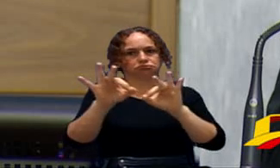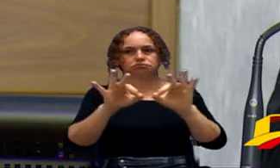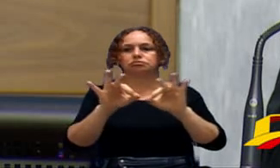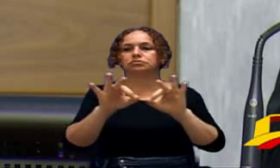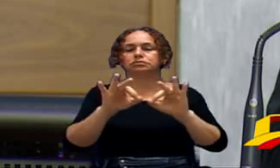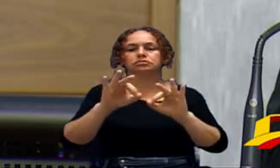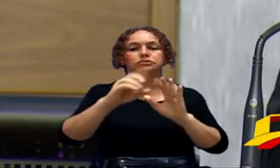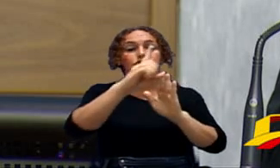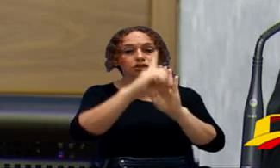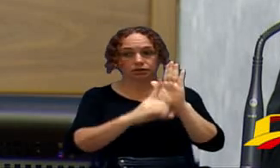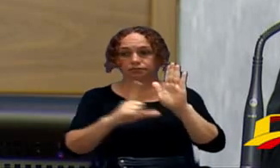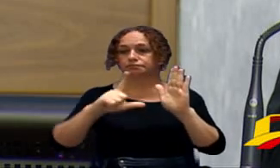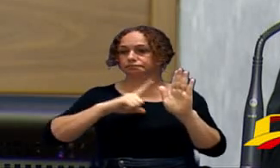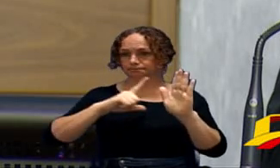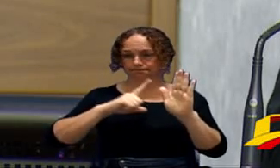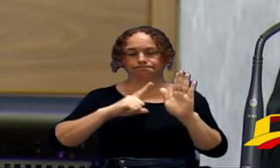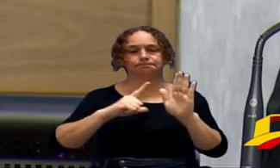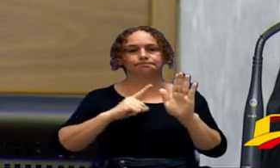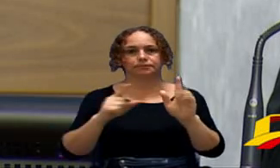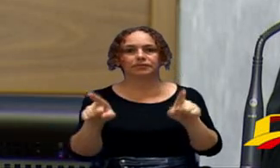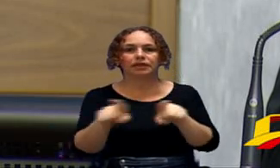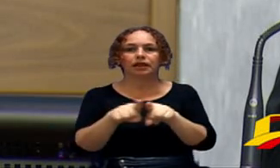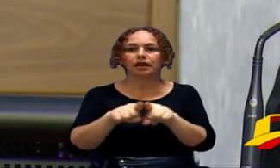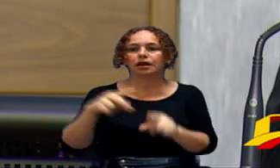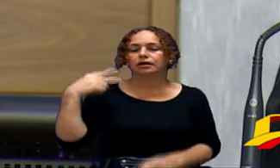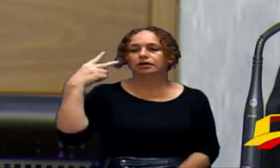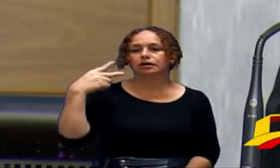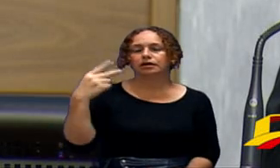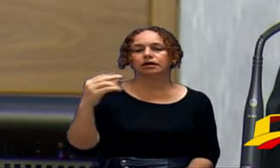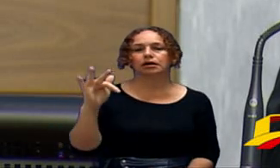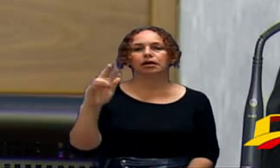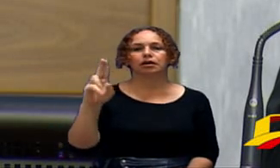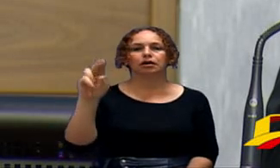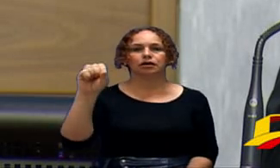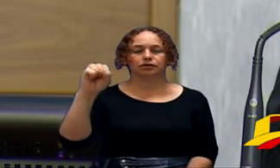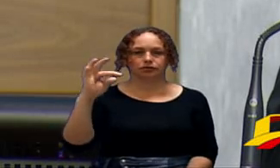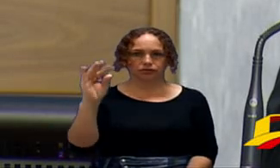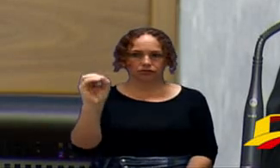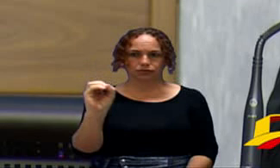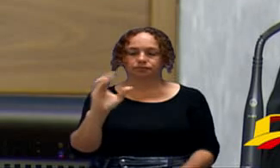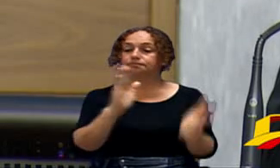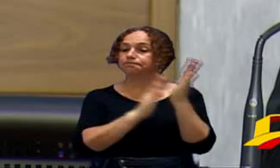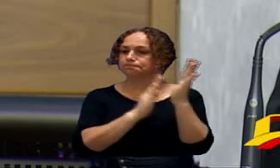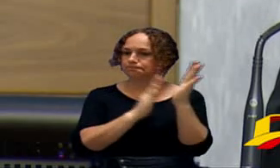ato contínuo, vereador Fausto, quero também parabenizá-lo pela sua luta também,